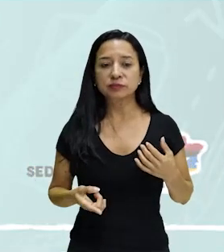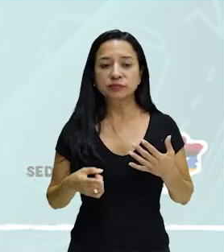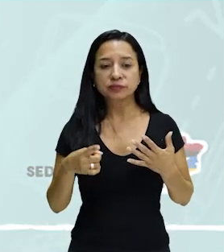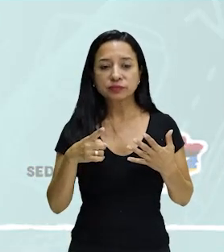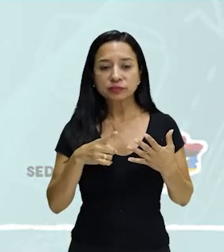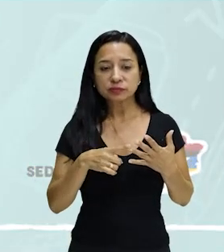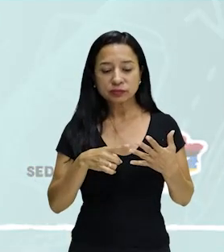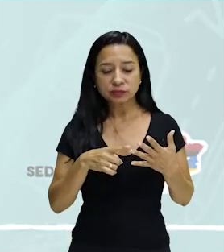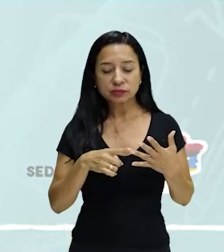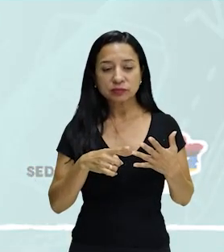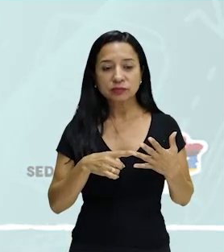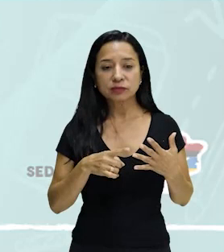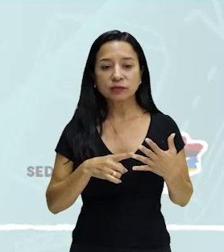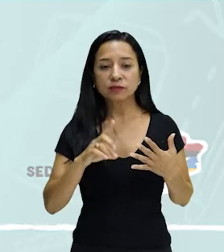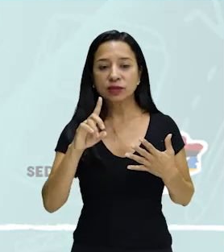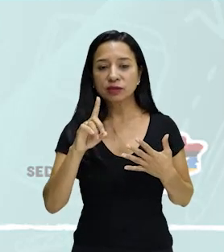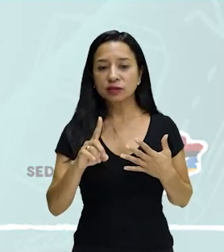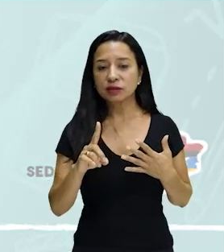implica em juros,